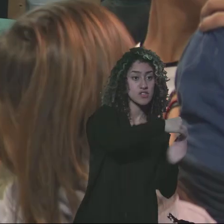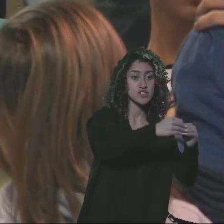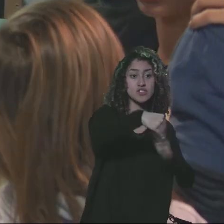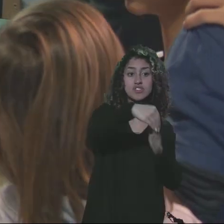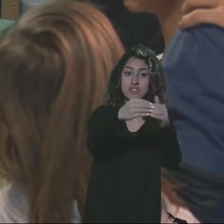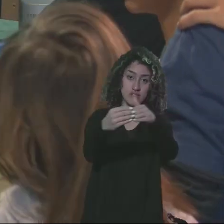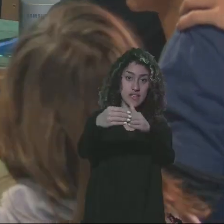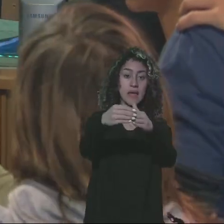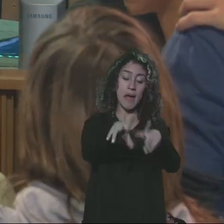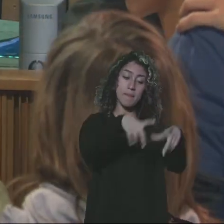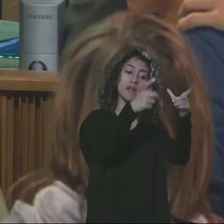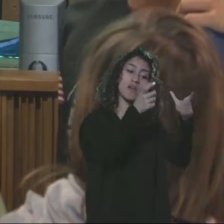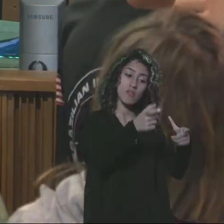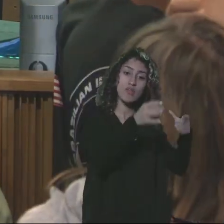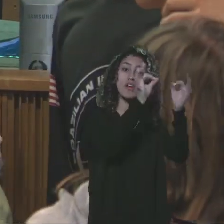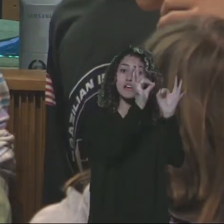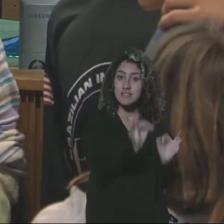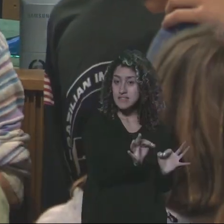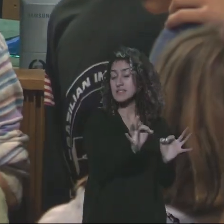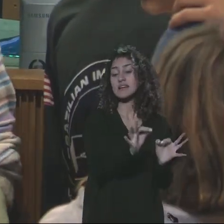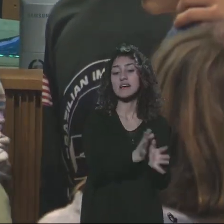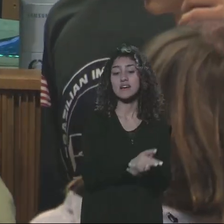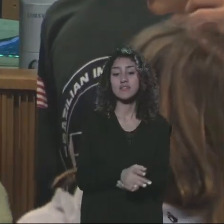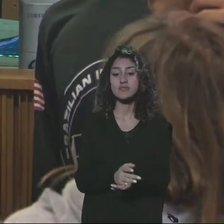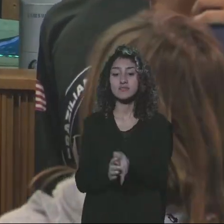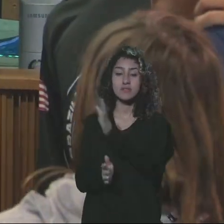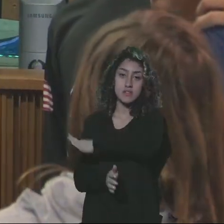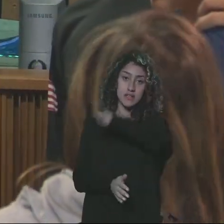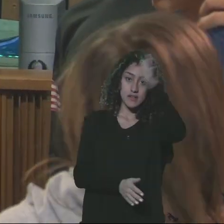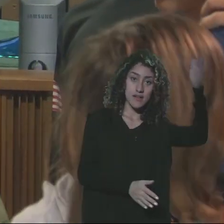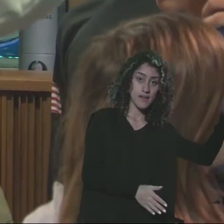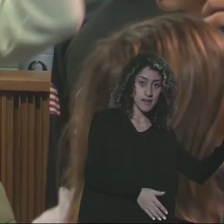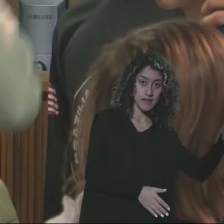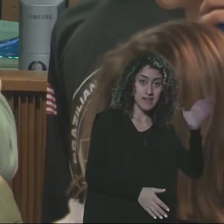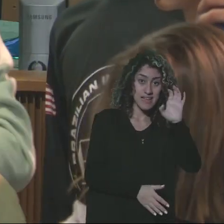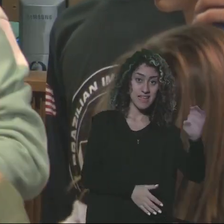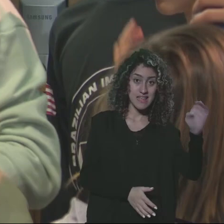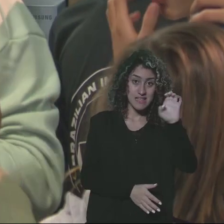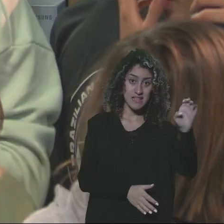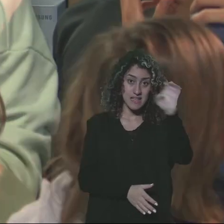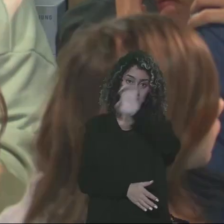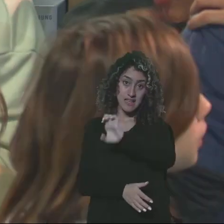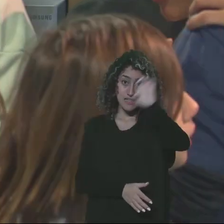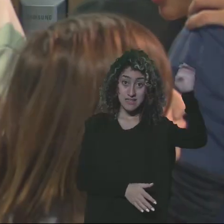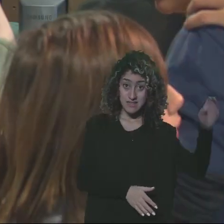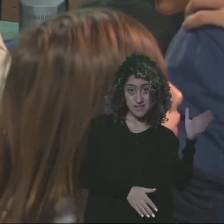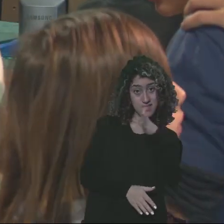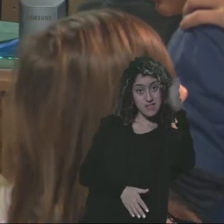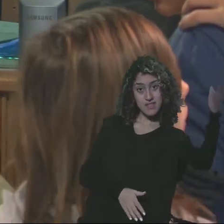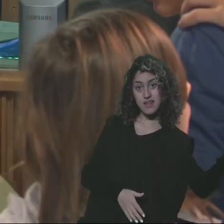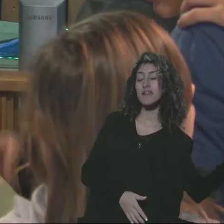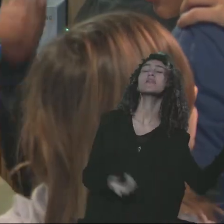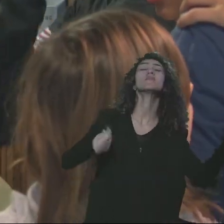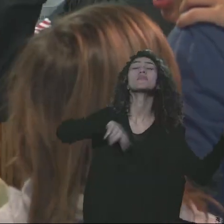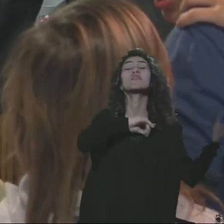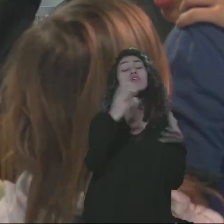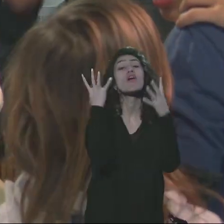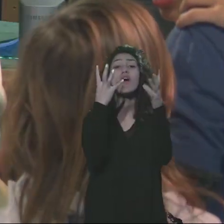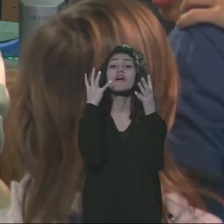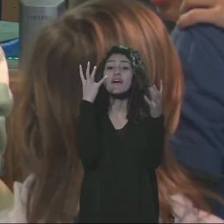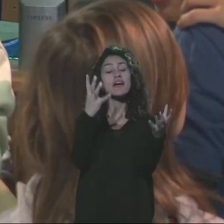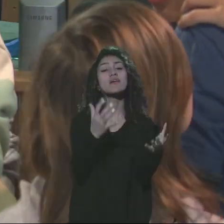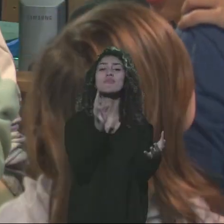cantinho, para o lado esquerdo ali, tá? Vocês vão tudo aqui para a minha esquerda, por quê? A gente quer pegar o teu nome e teu